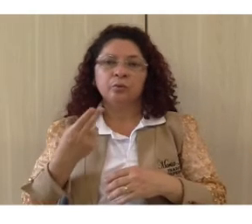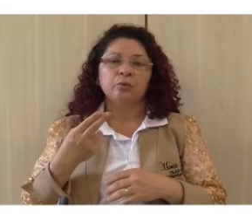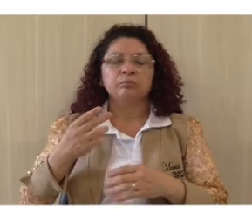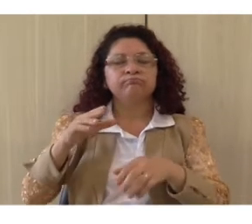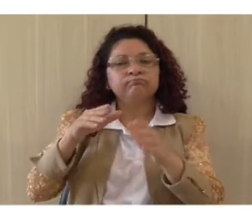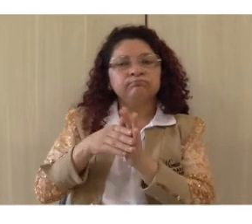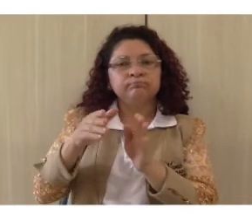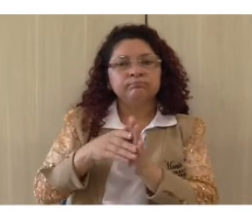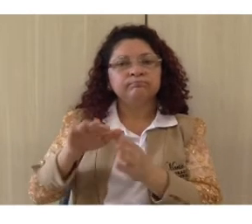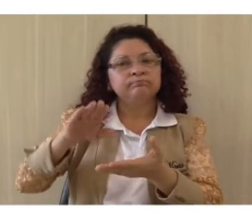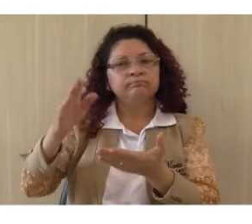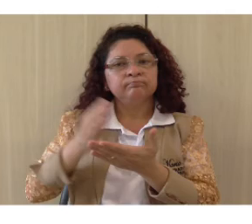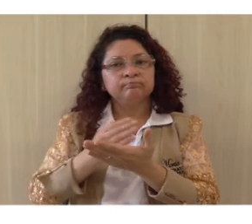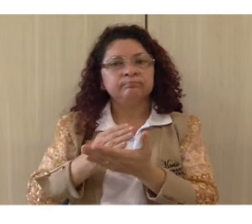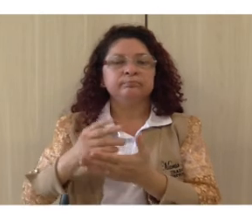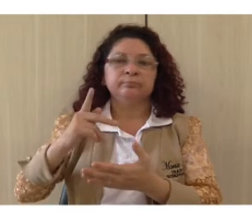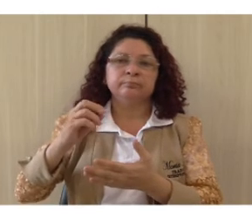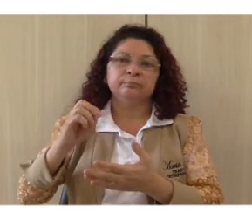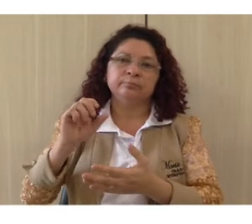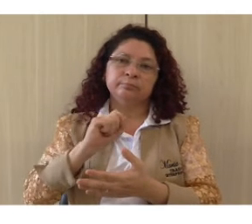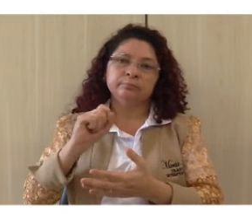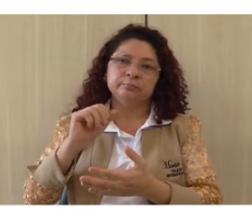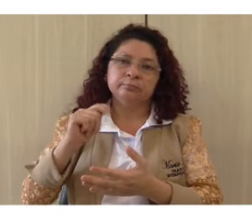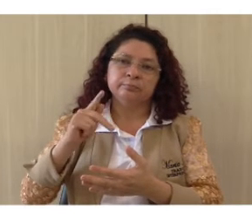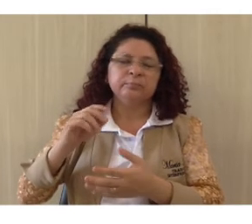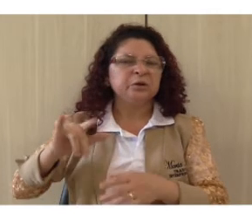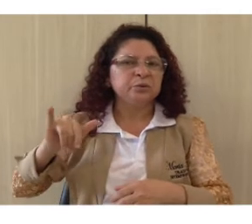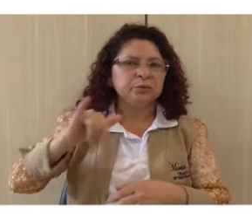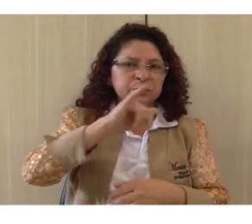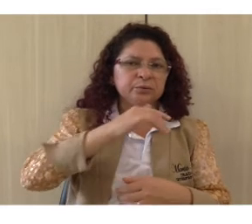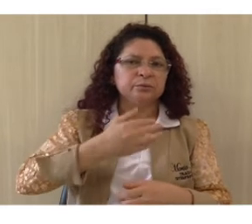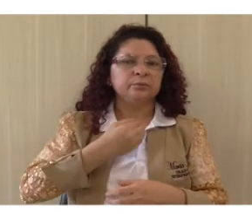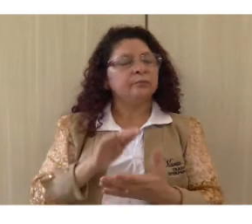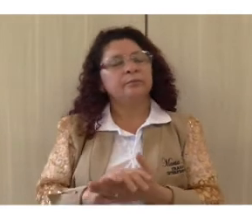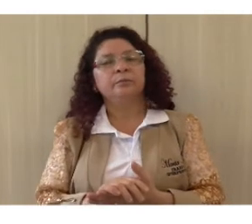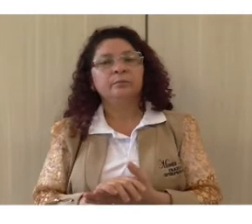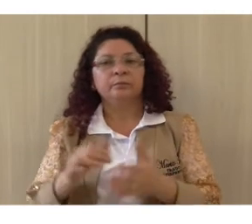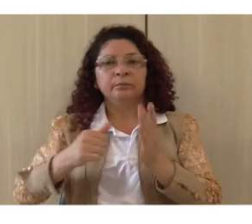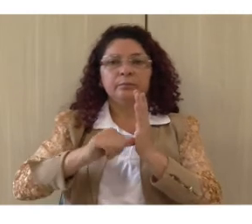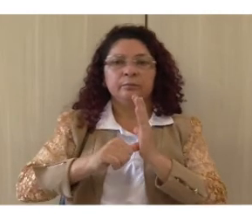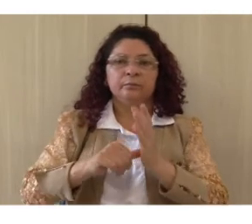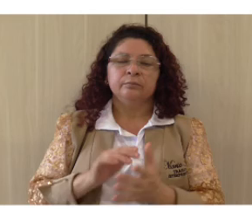conselhos, entre outros, passaporte, carteira nacional de habilitação